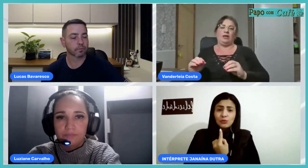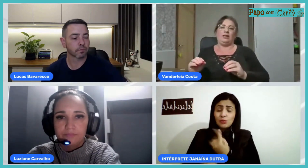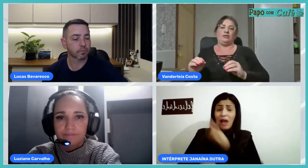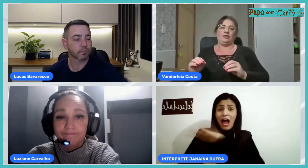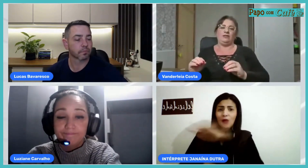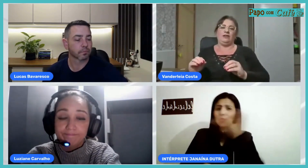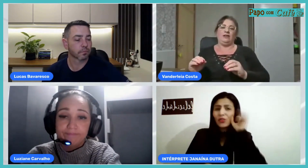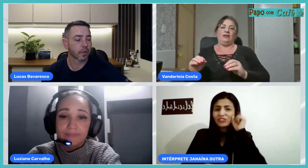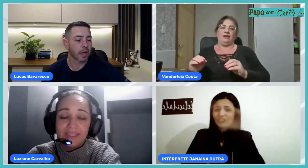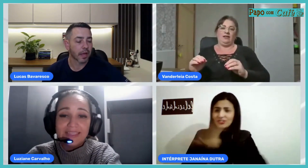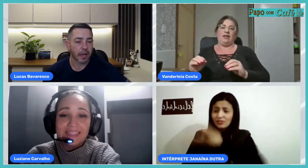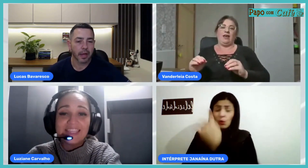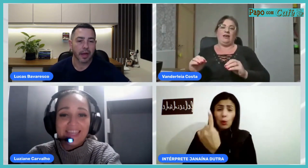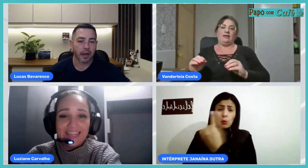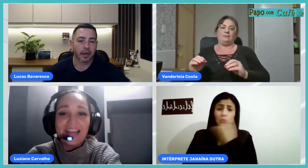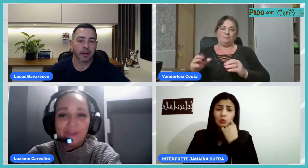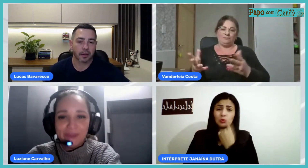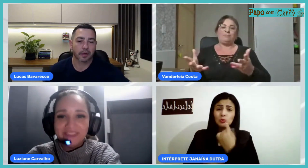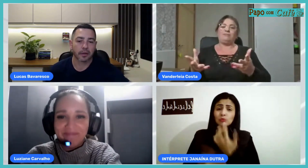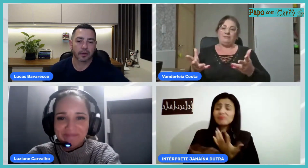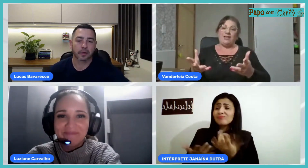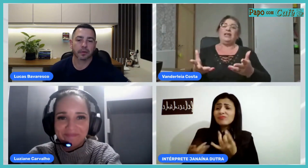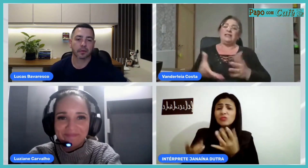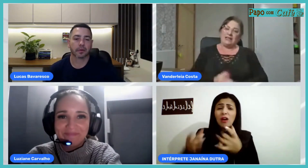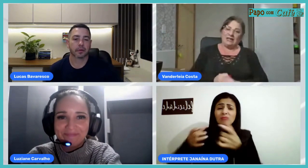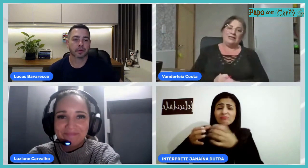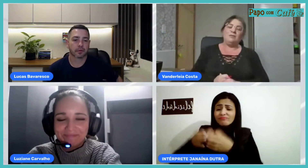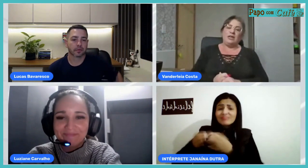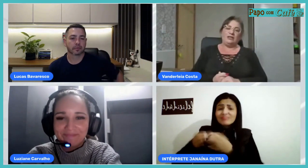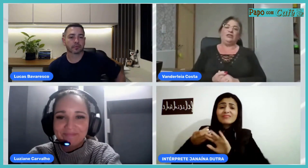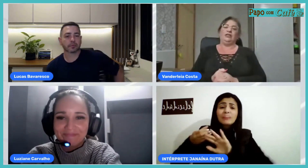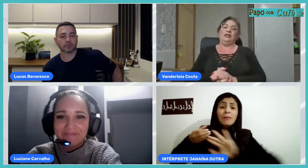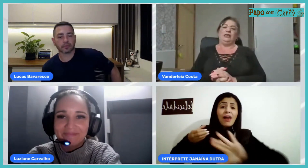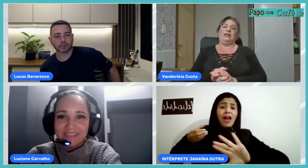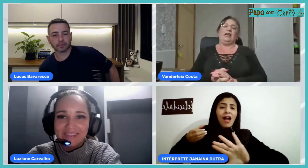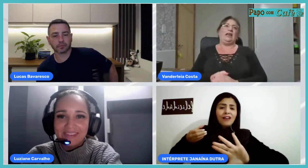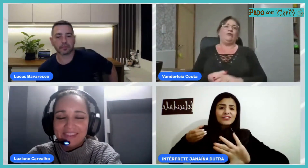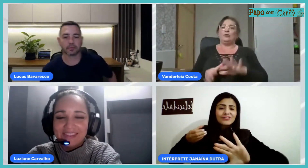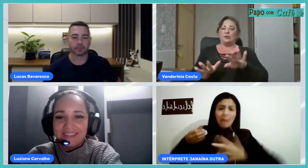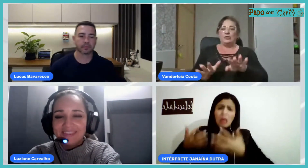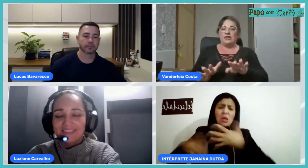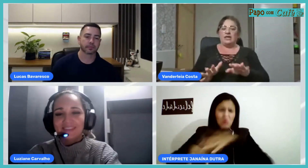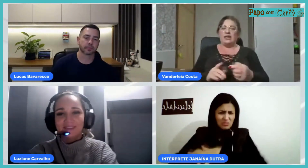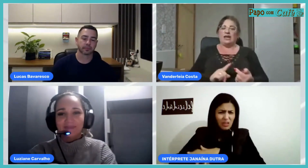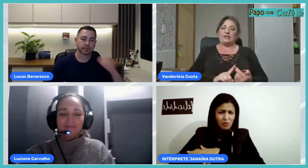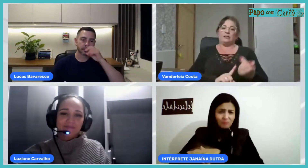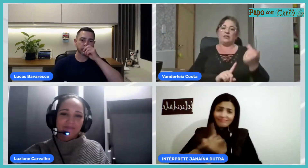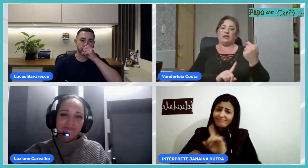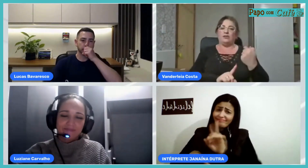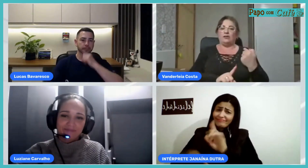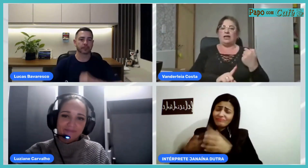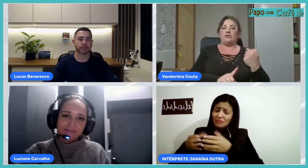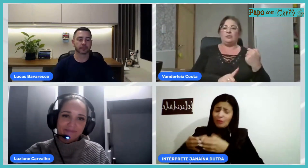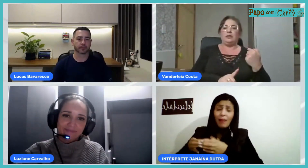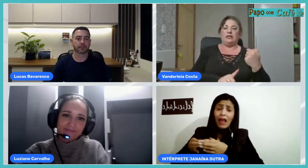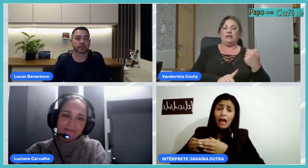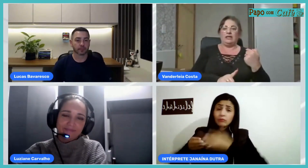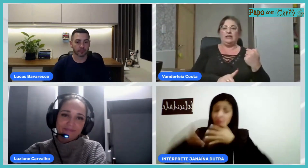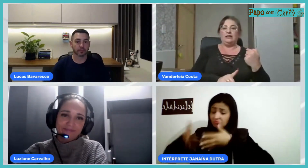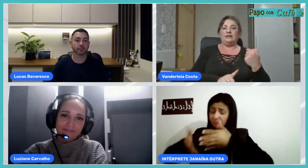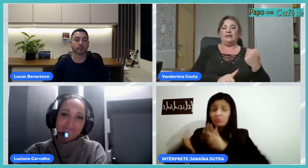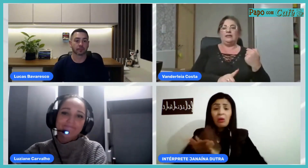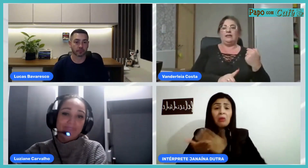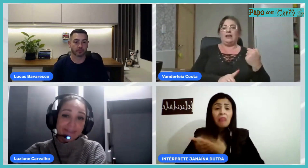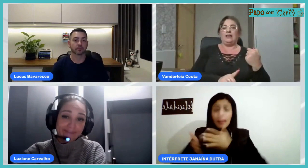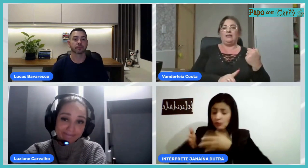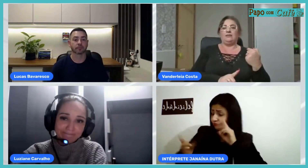inserido no ambiente. Está segregado, né? Exatamente. Eu costumo dizer que estamos lá no Congresso de Milão